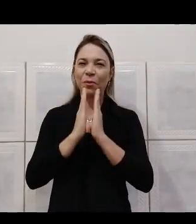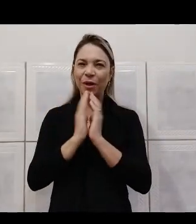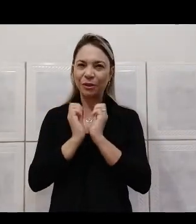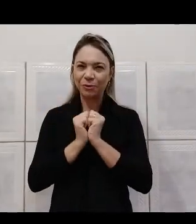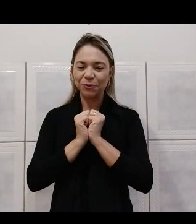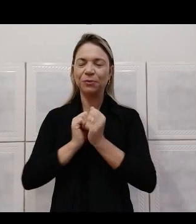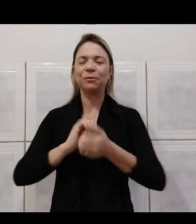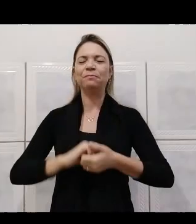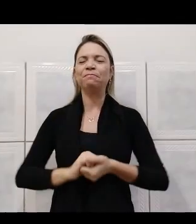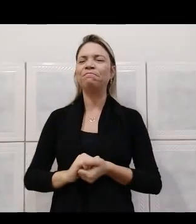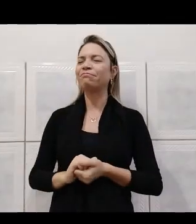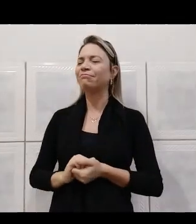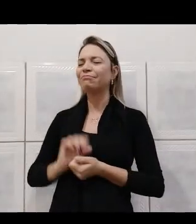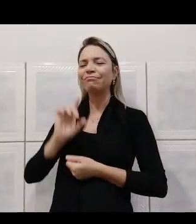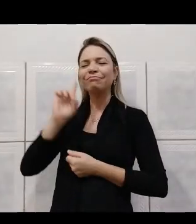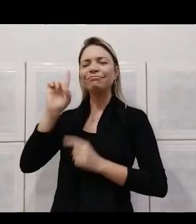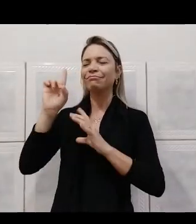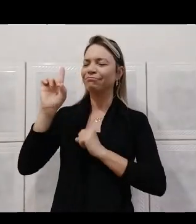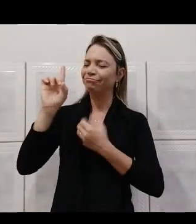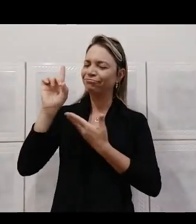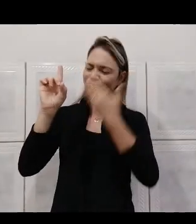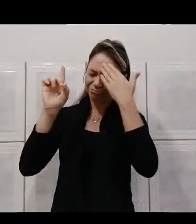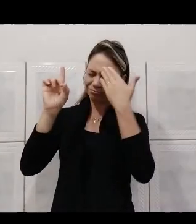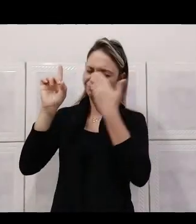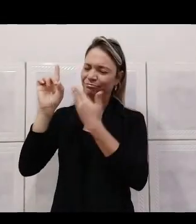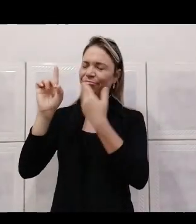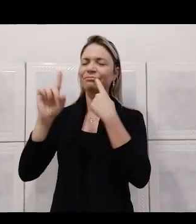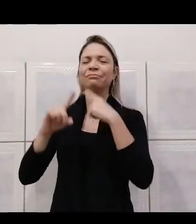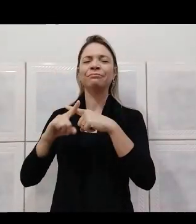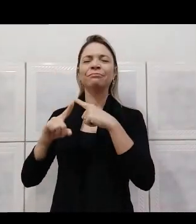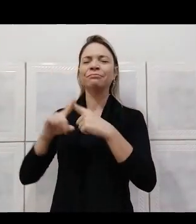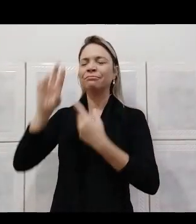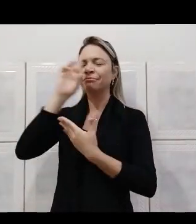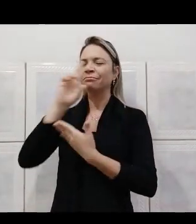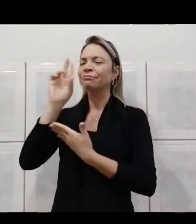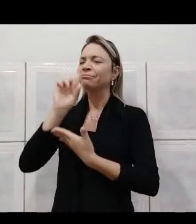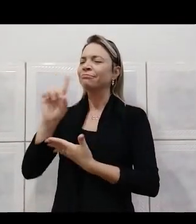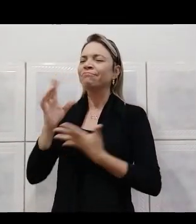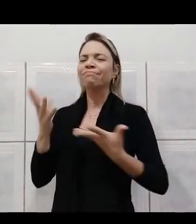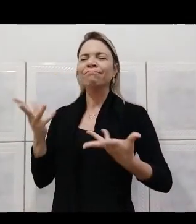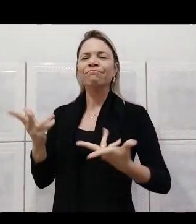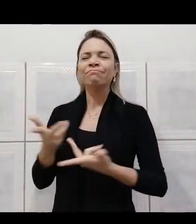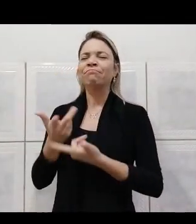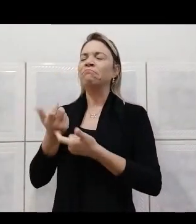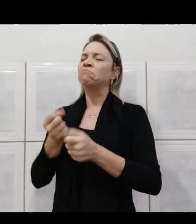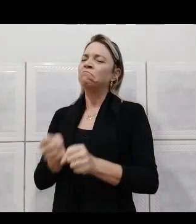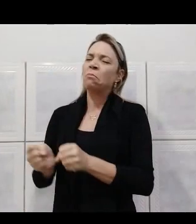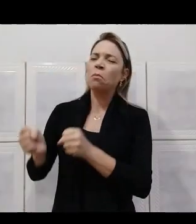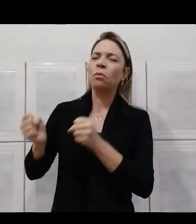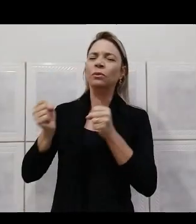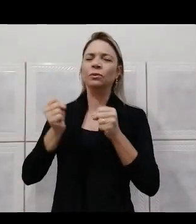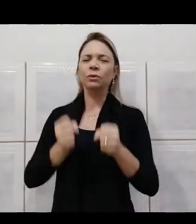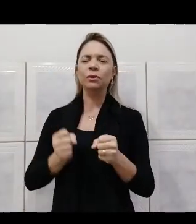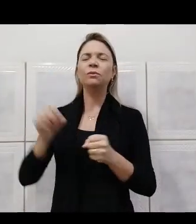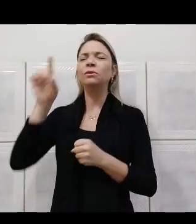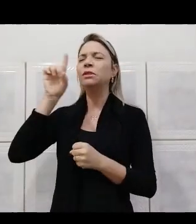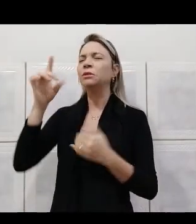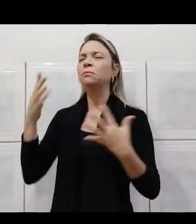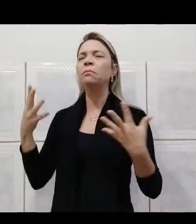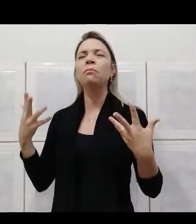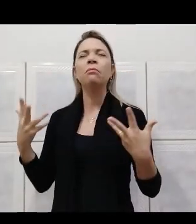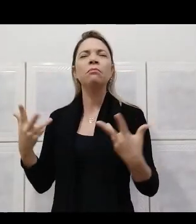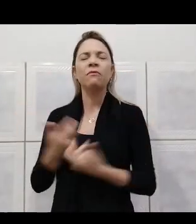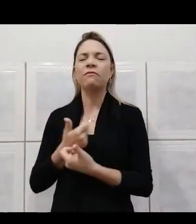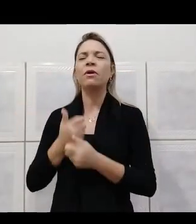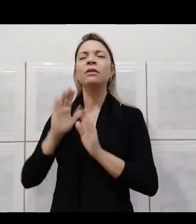Deus, nós agradecemos ao Senhor, porque o Senhor é um Deus grande, poderoso, um Deus perfeito, mas que se